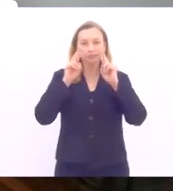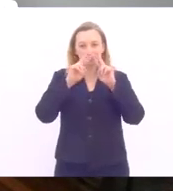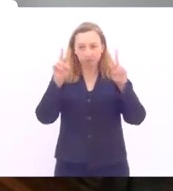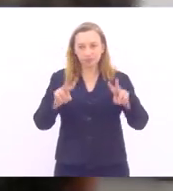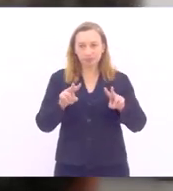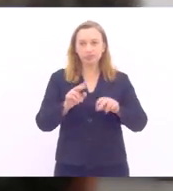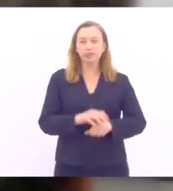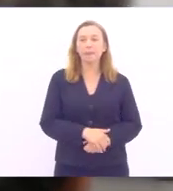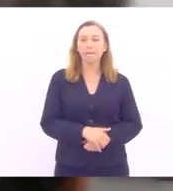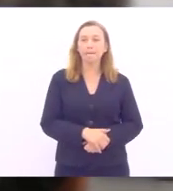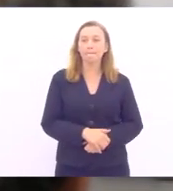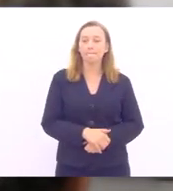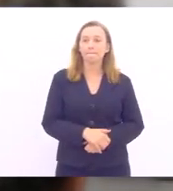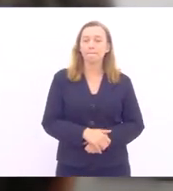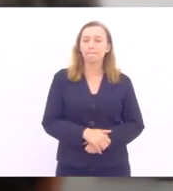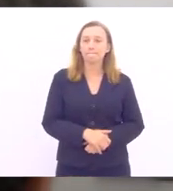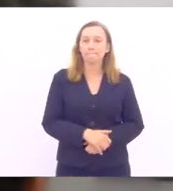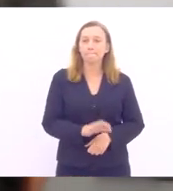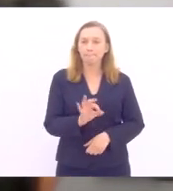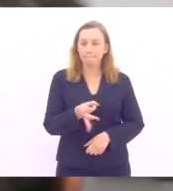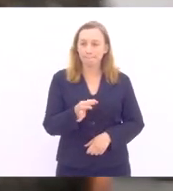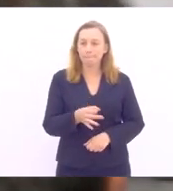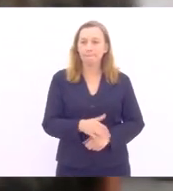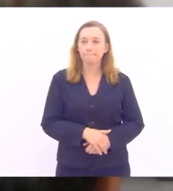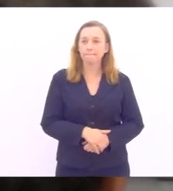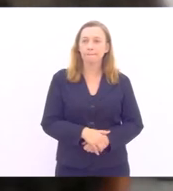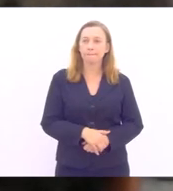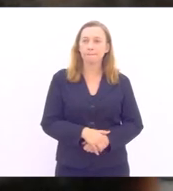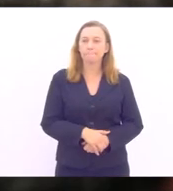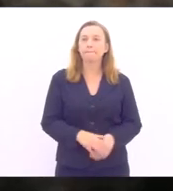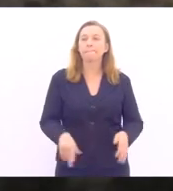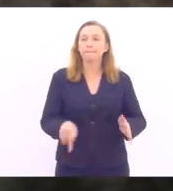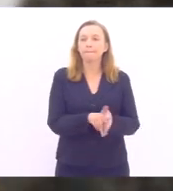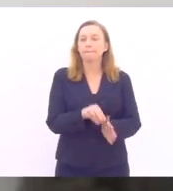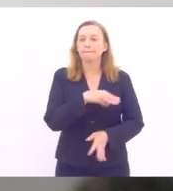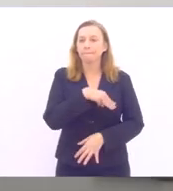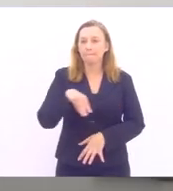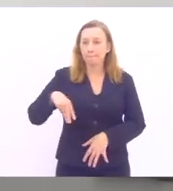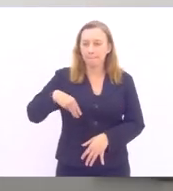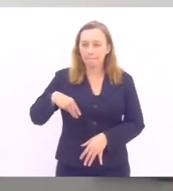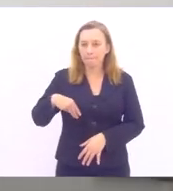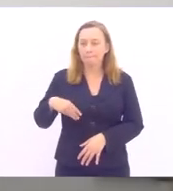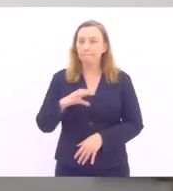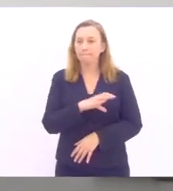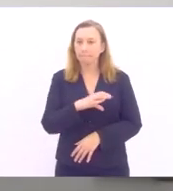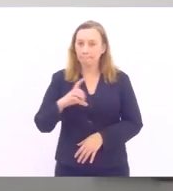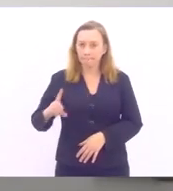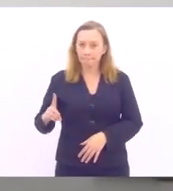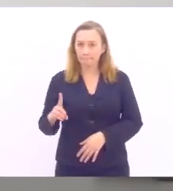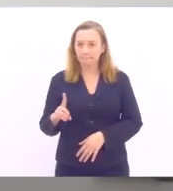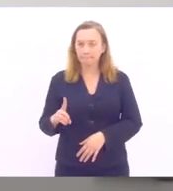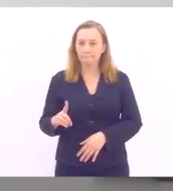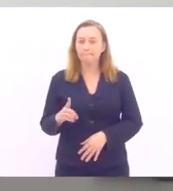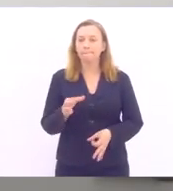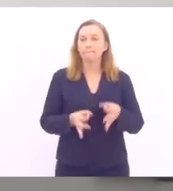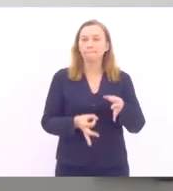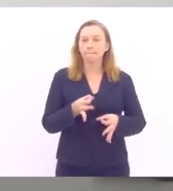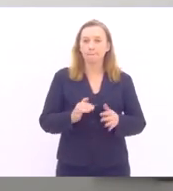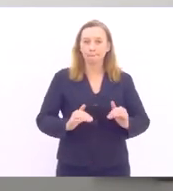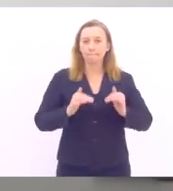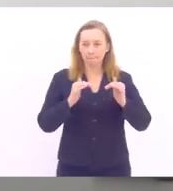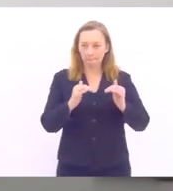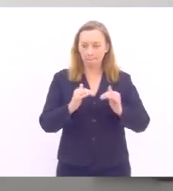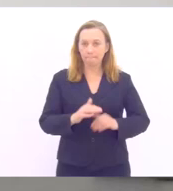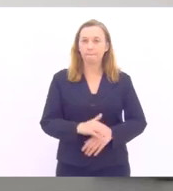né, Marcos Leal, né, membro do Ministério Público, coordenador do Grupo Temporário Temático